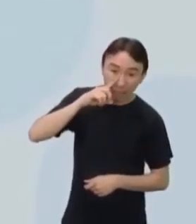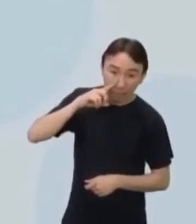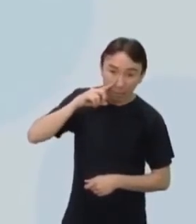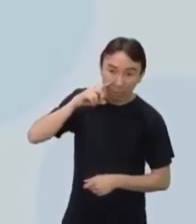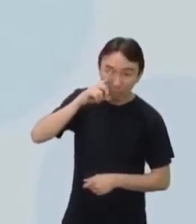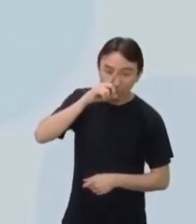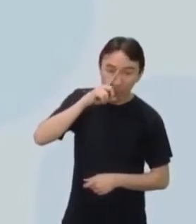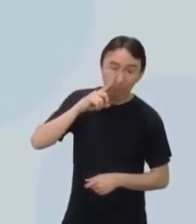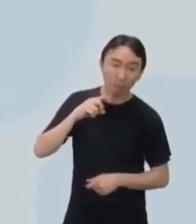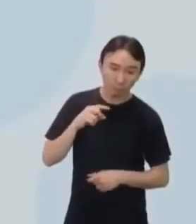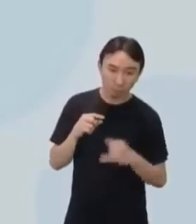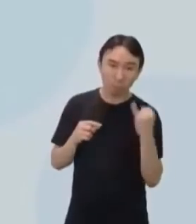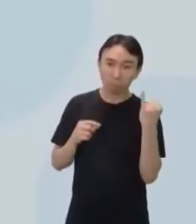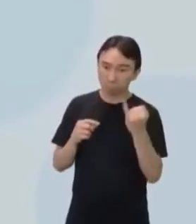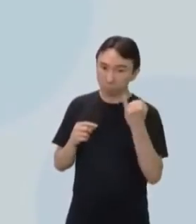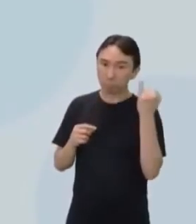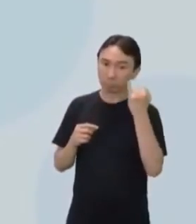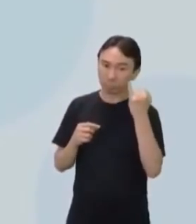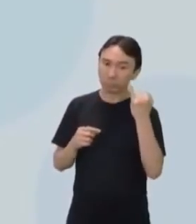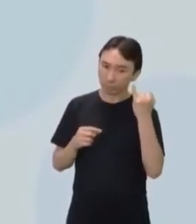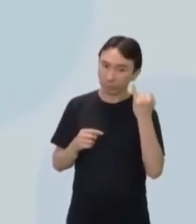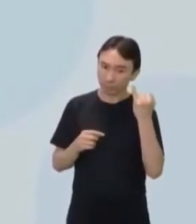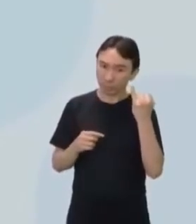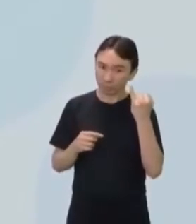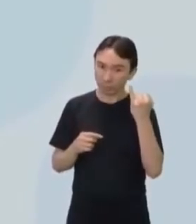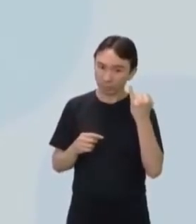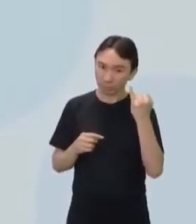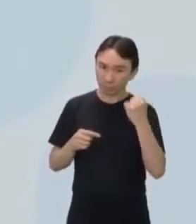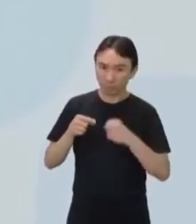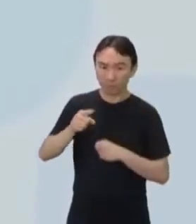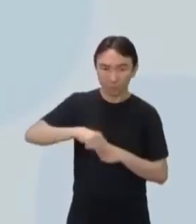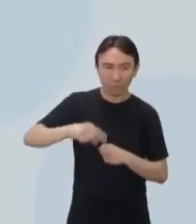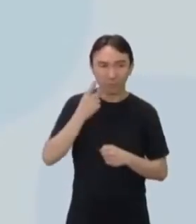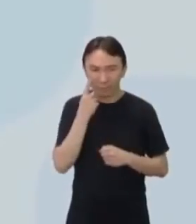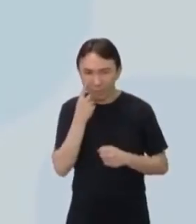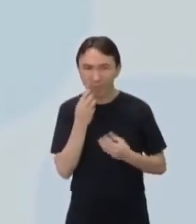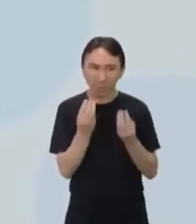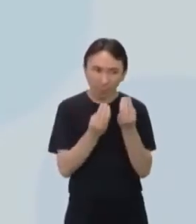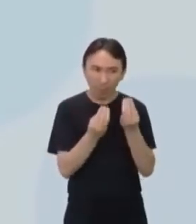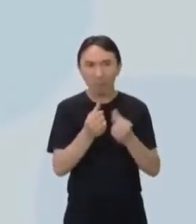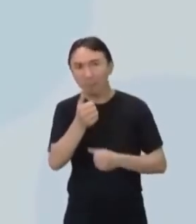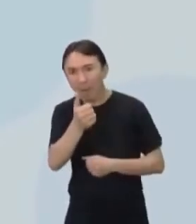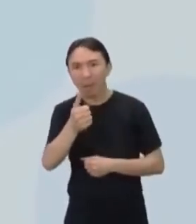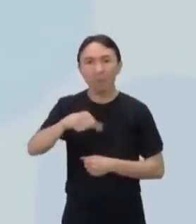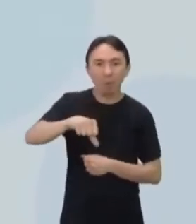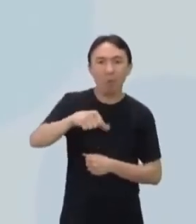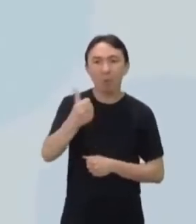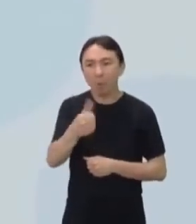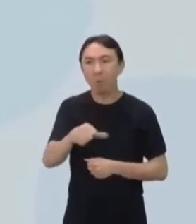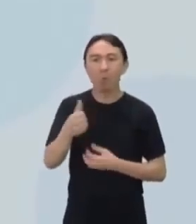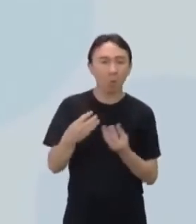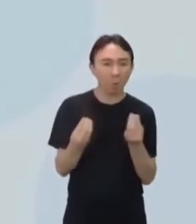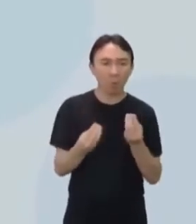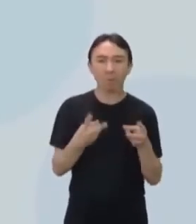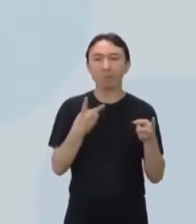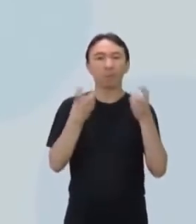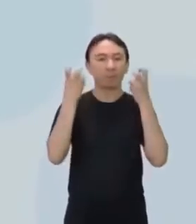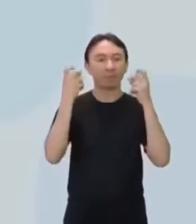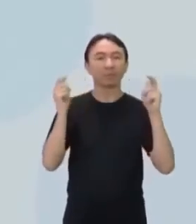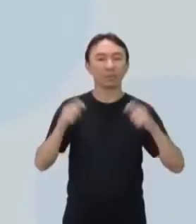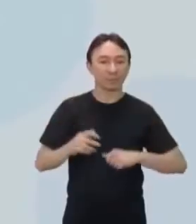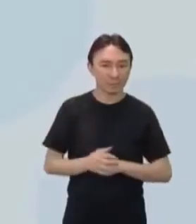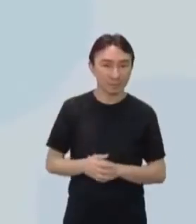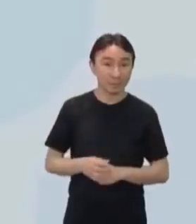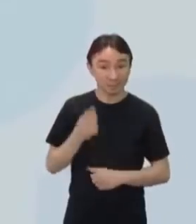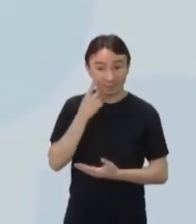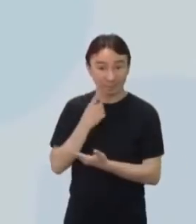importante para a gente, tá? Que é uma forma visual da gente verificar como estamos, tá bom? Então, aqui, já nos